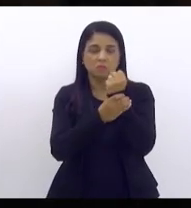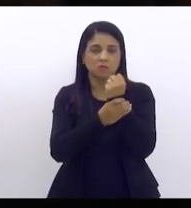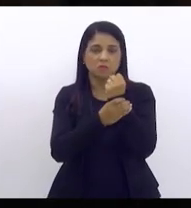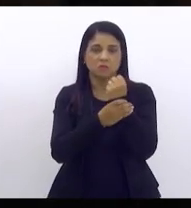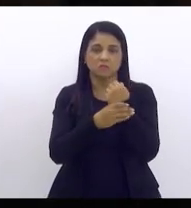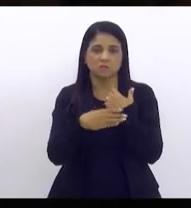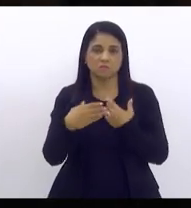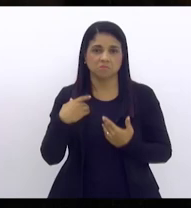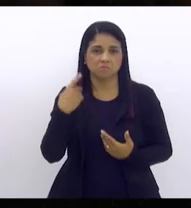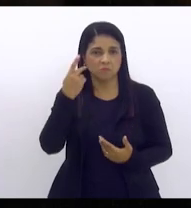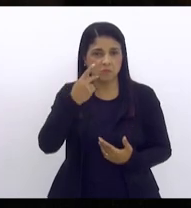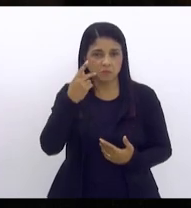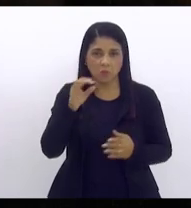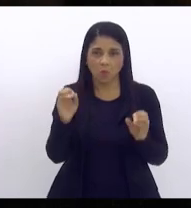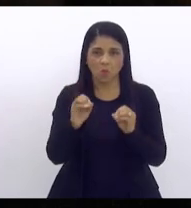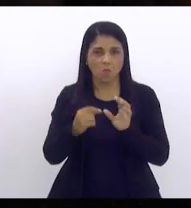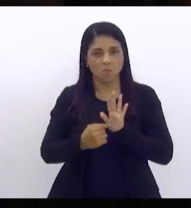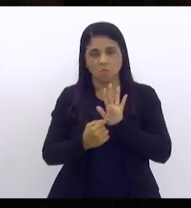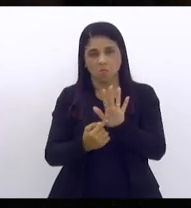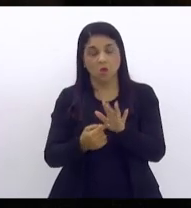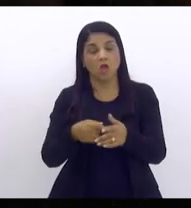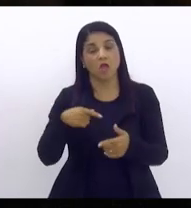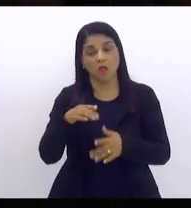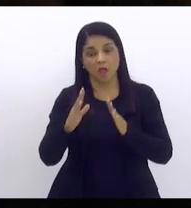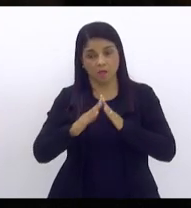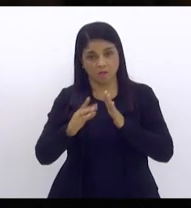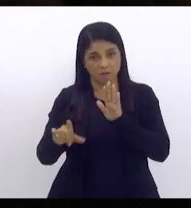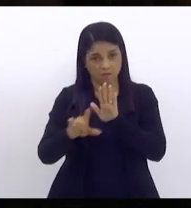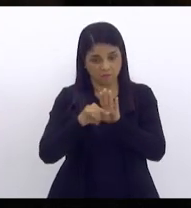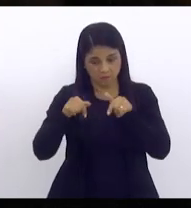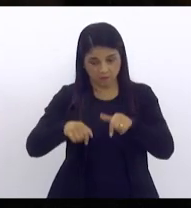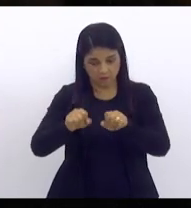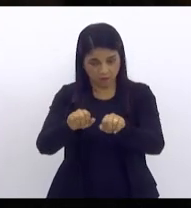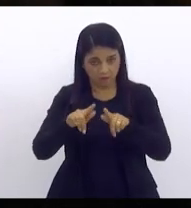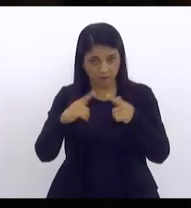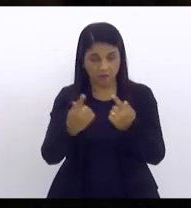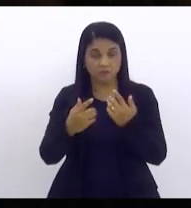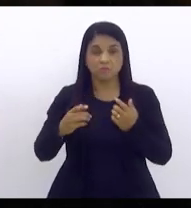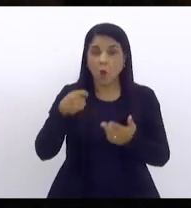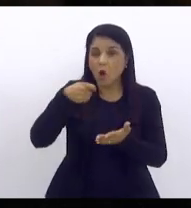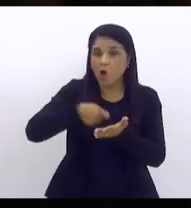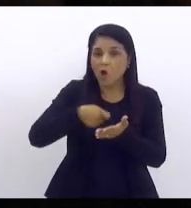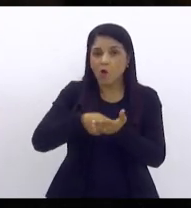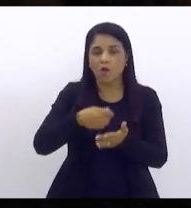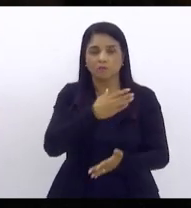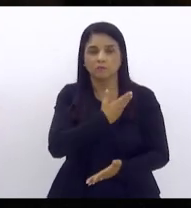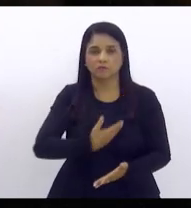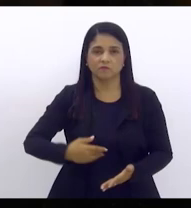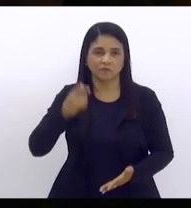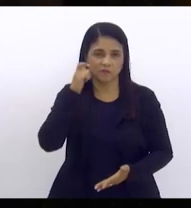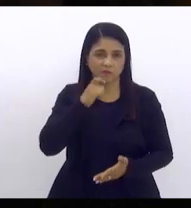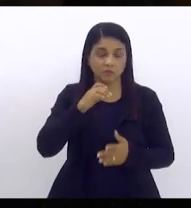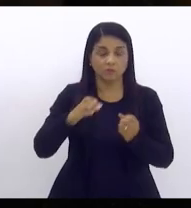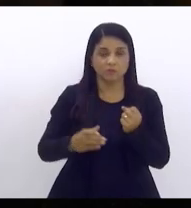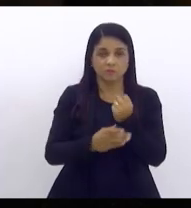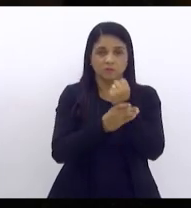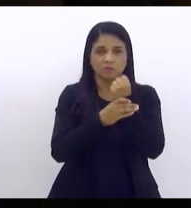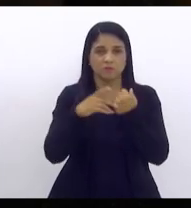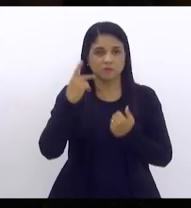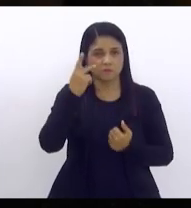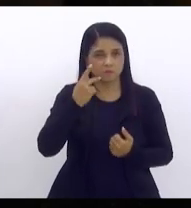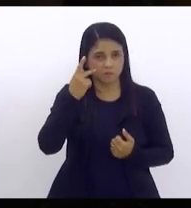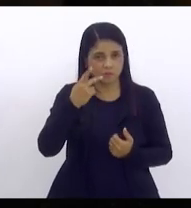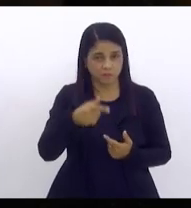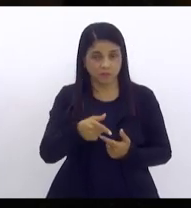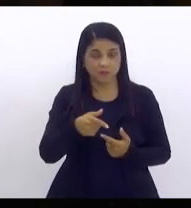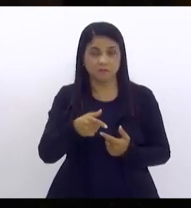também cobre do governador do estado. Uma política de segurança pública que seja efetiva, que